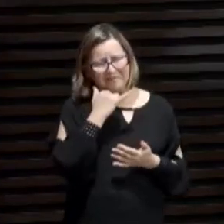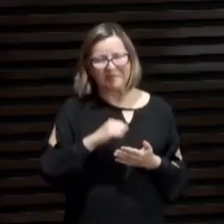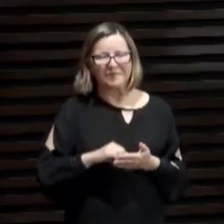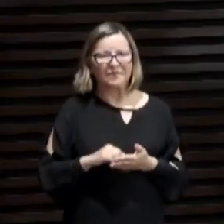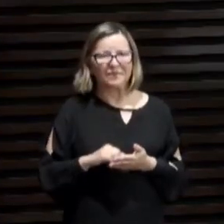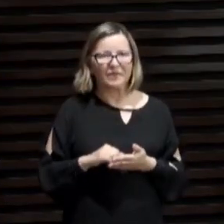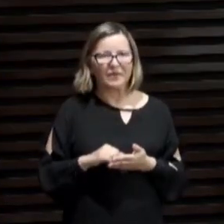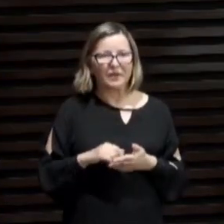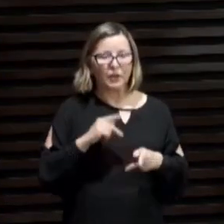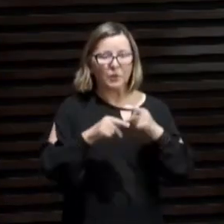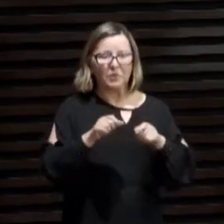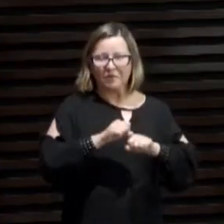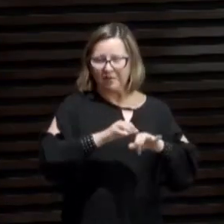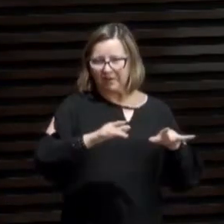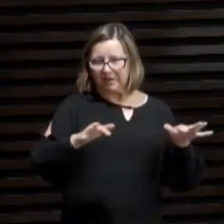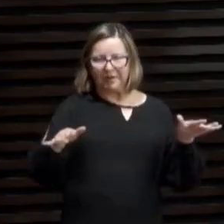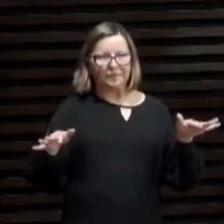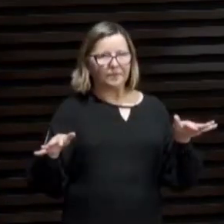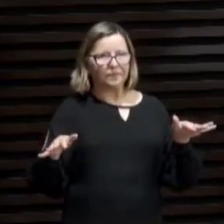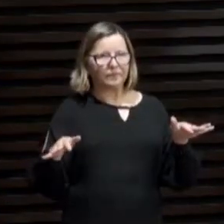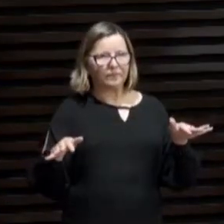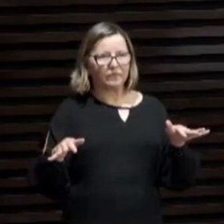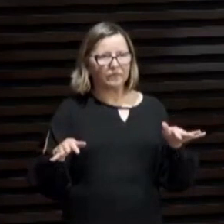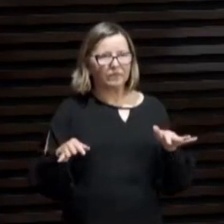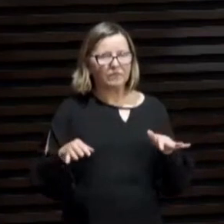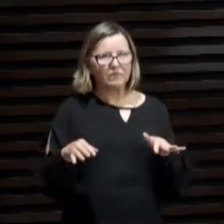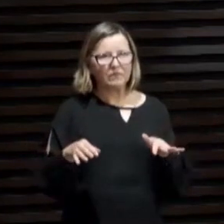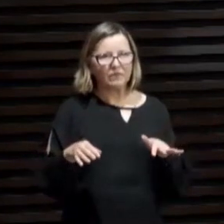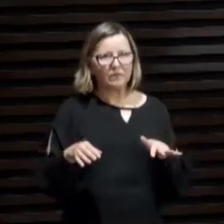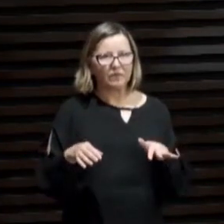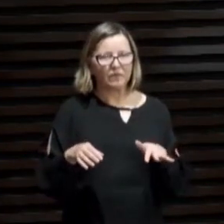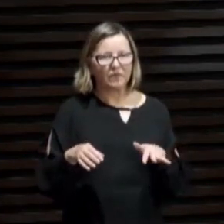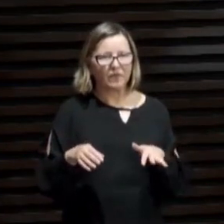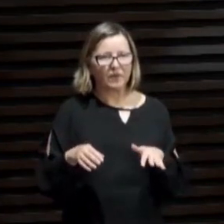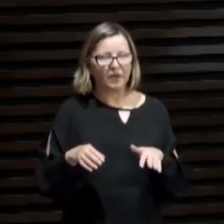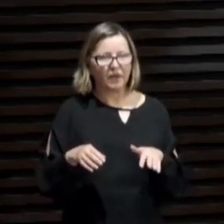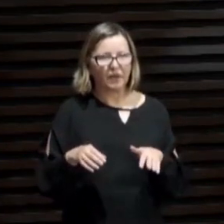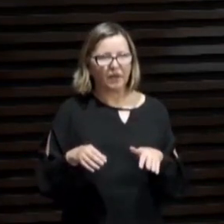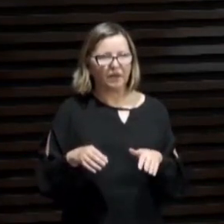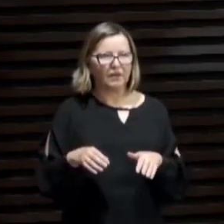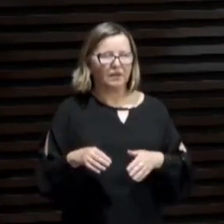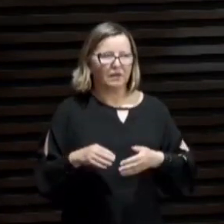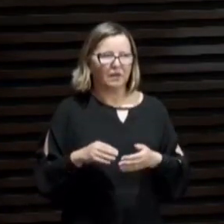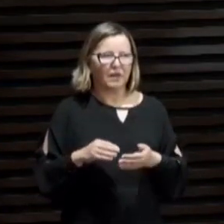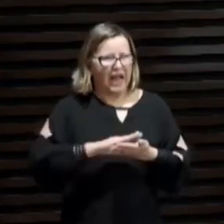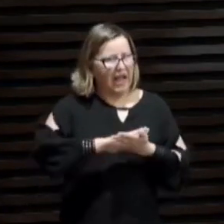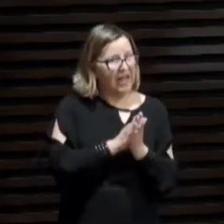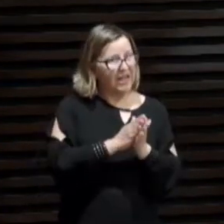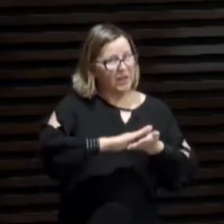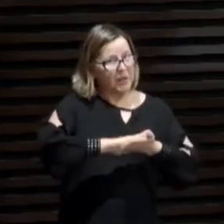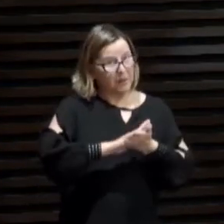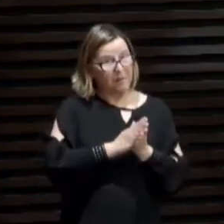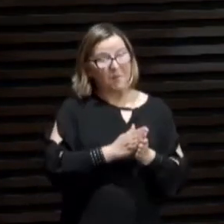Espalhava-se o povo, e o colhia, e em moinhos o moía num grau e o pisava, e em